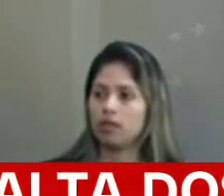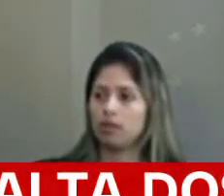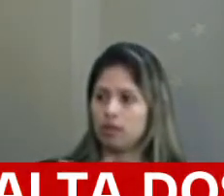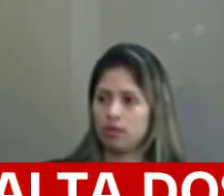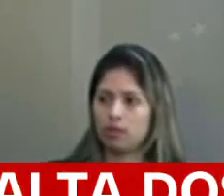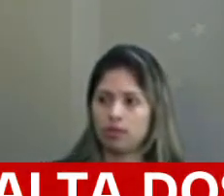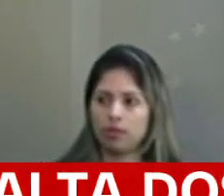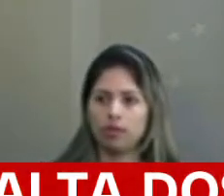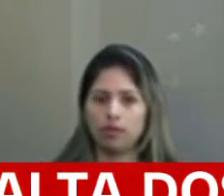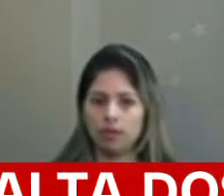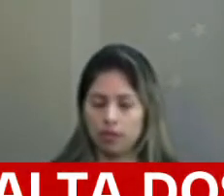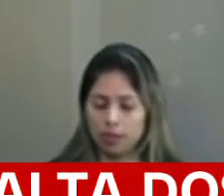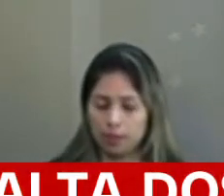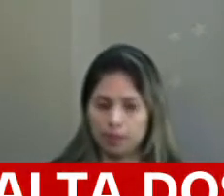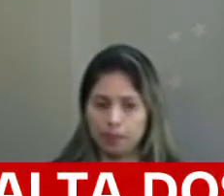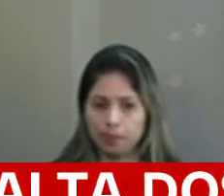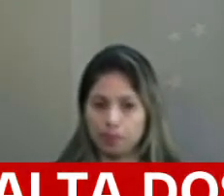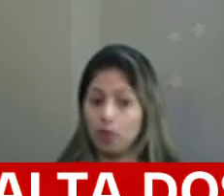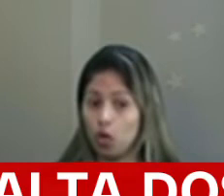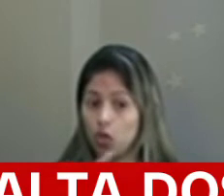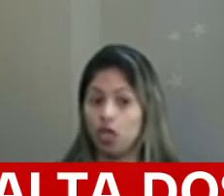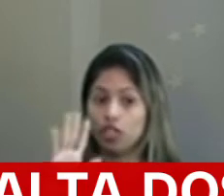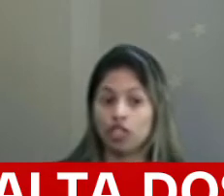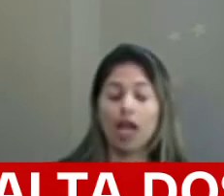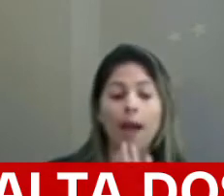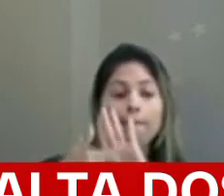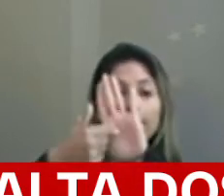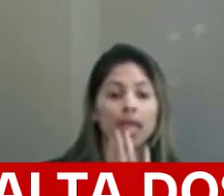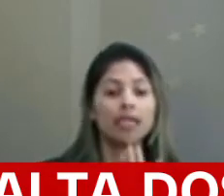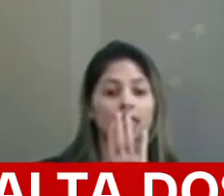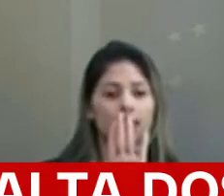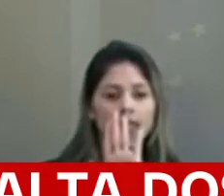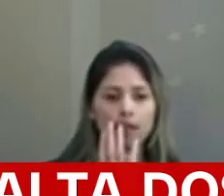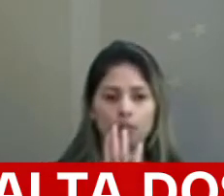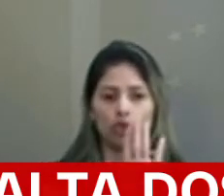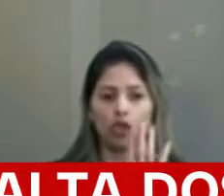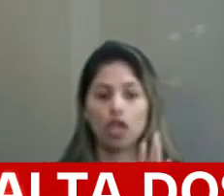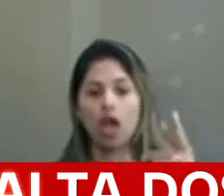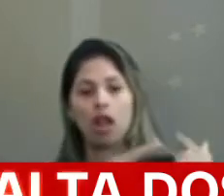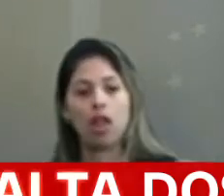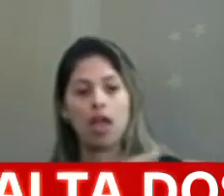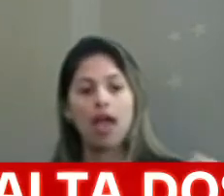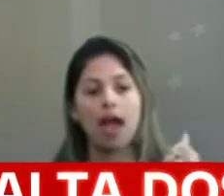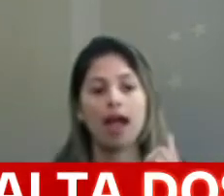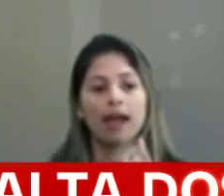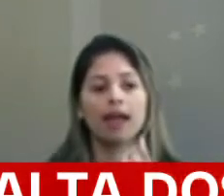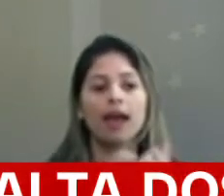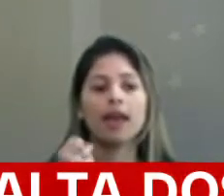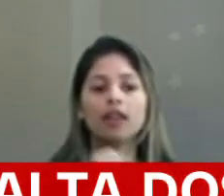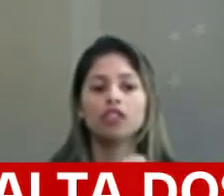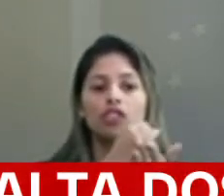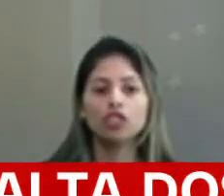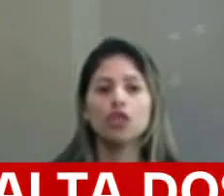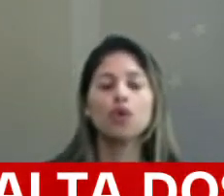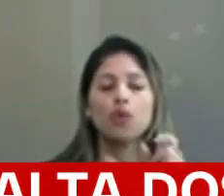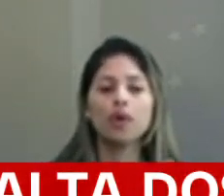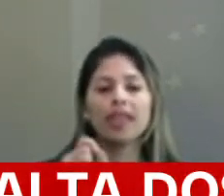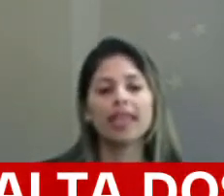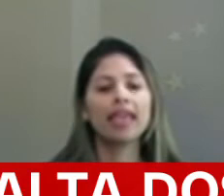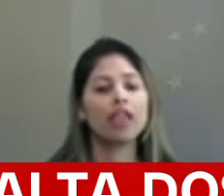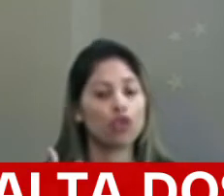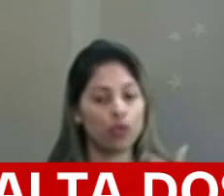Portanto, apresentamos uma emenda de nossa autoria para garantir essa compensação no exercício de